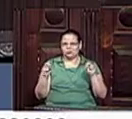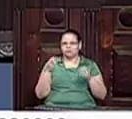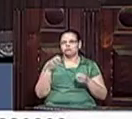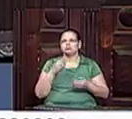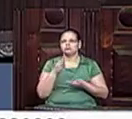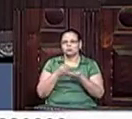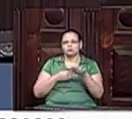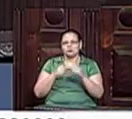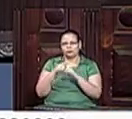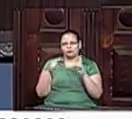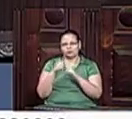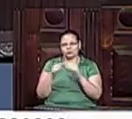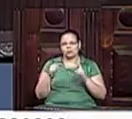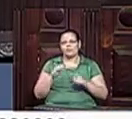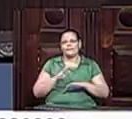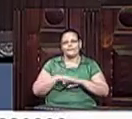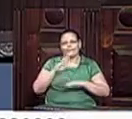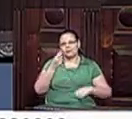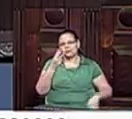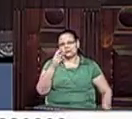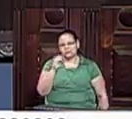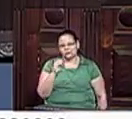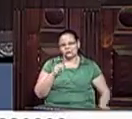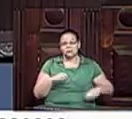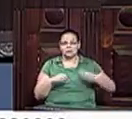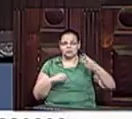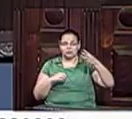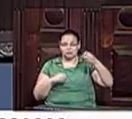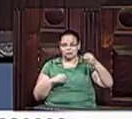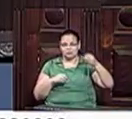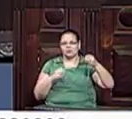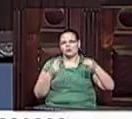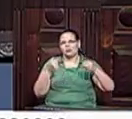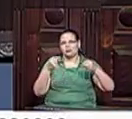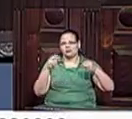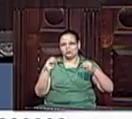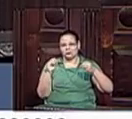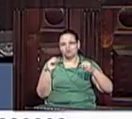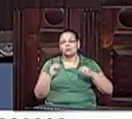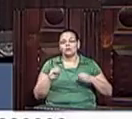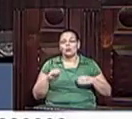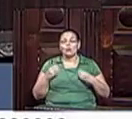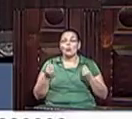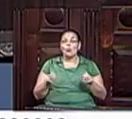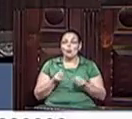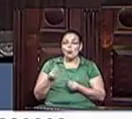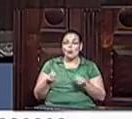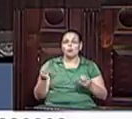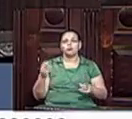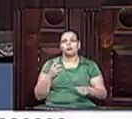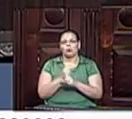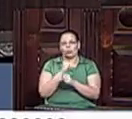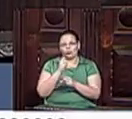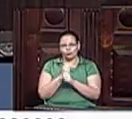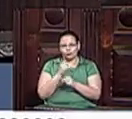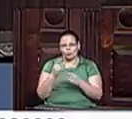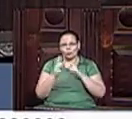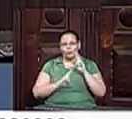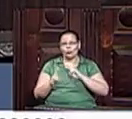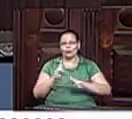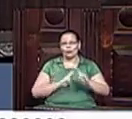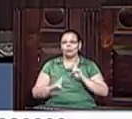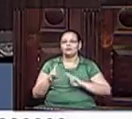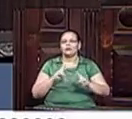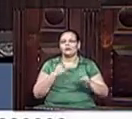de 30 por 70. Então, como é que você calcula o royalty? Você vê qual